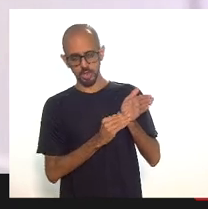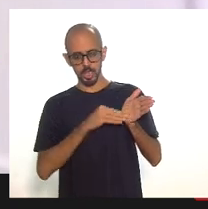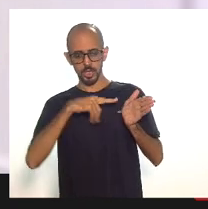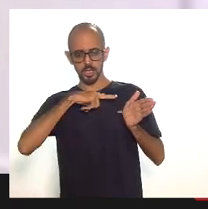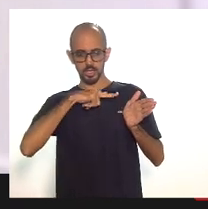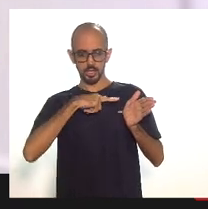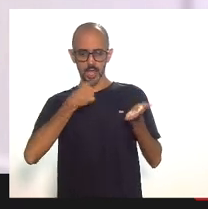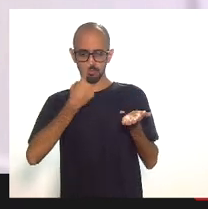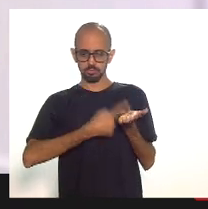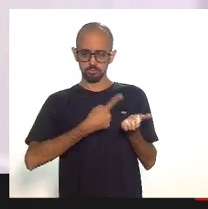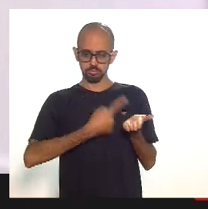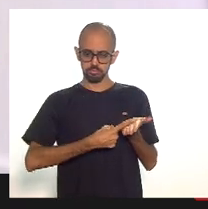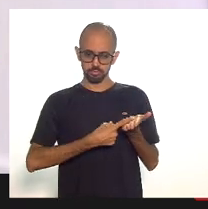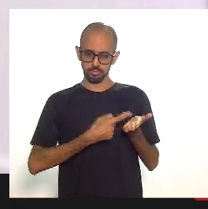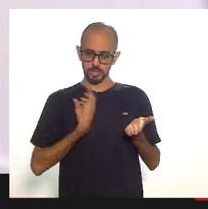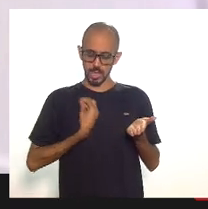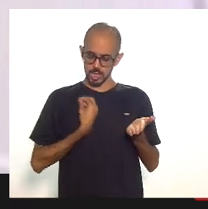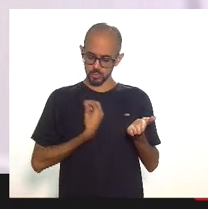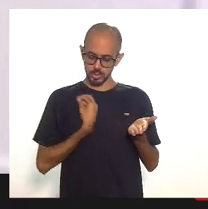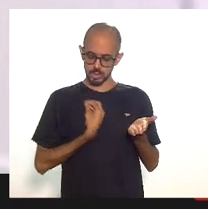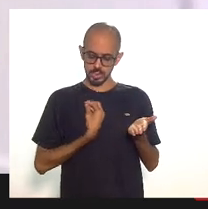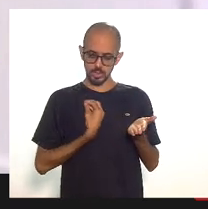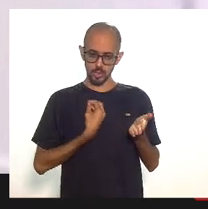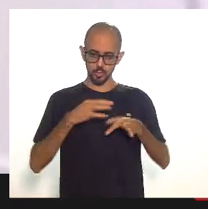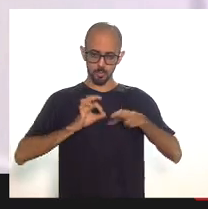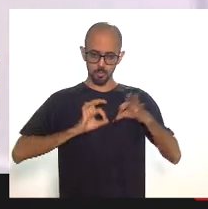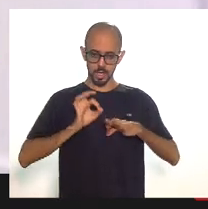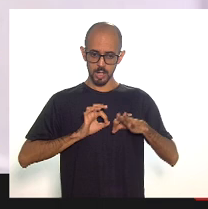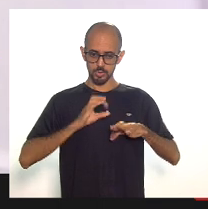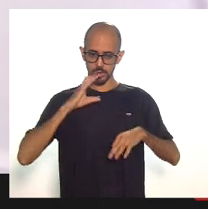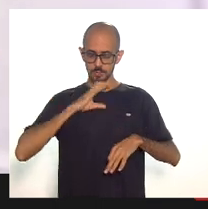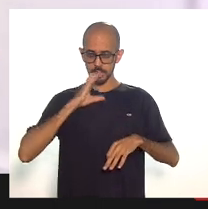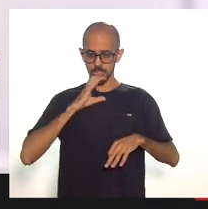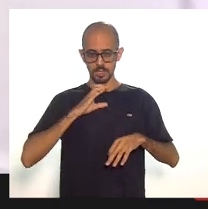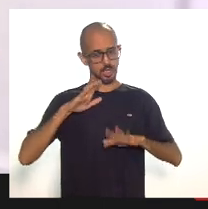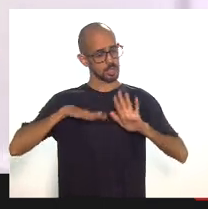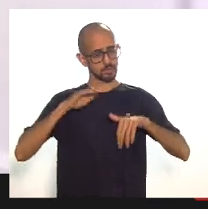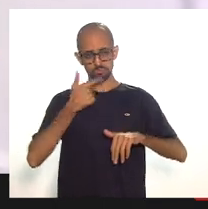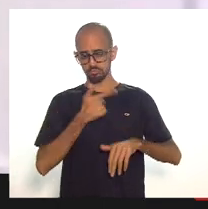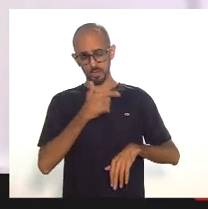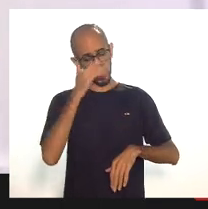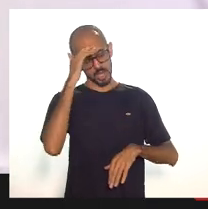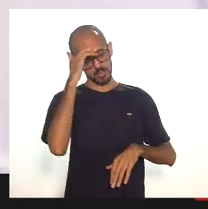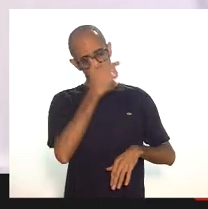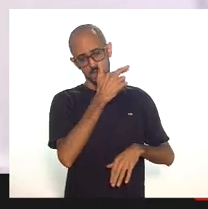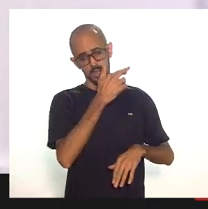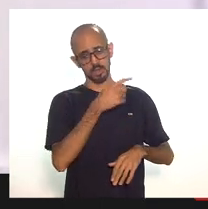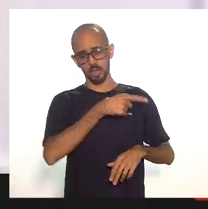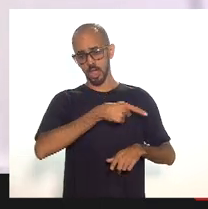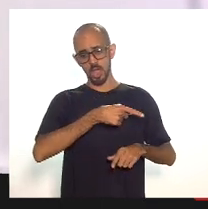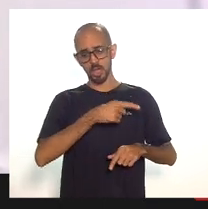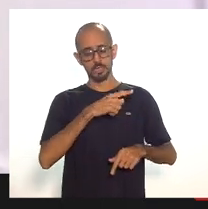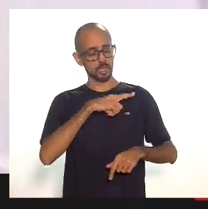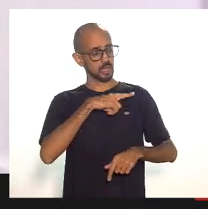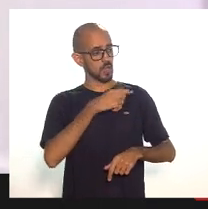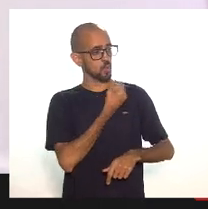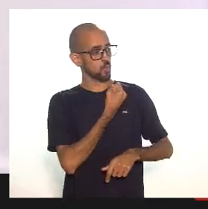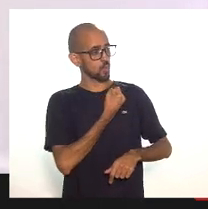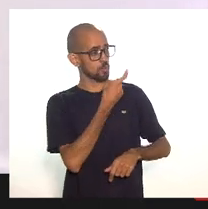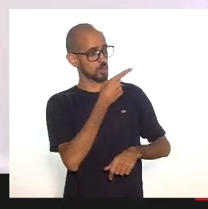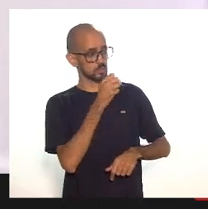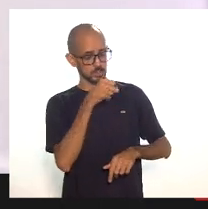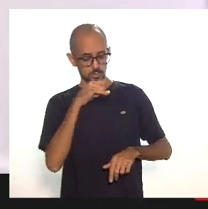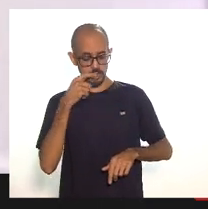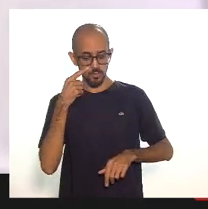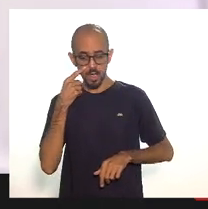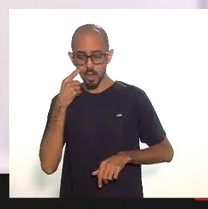a atualização, né, do plano de contingência, nem sempre aquilo é cumprido. A gente tem ali um determinado número, mas quando a gente vai verificar